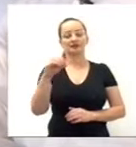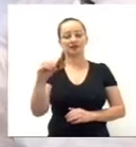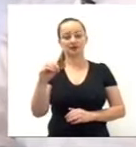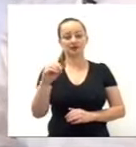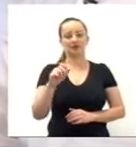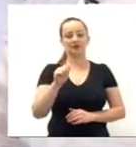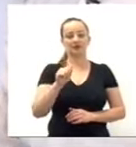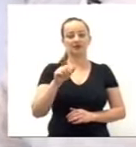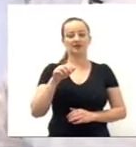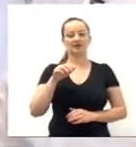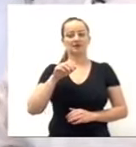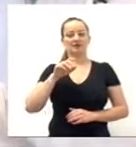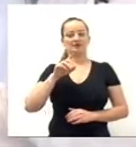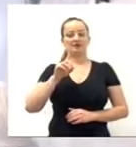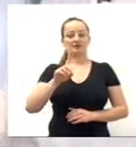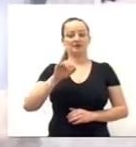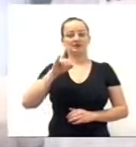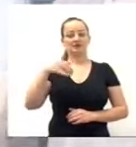adjacente,